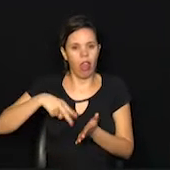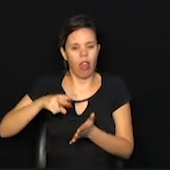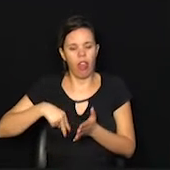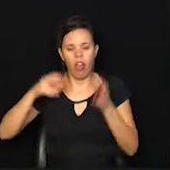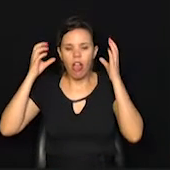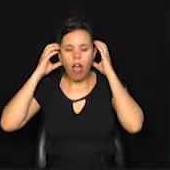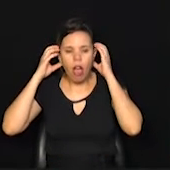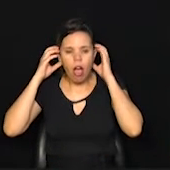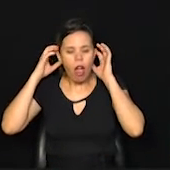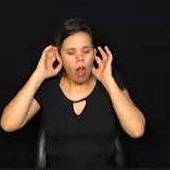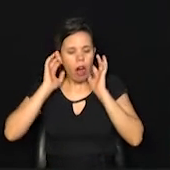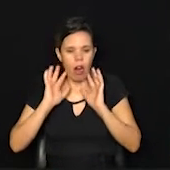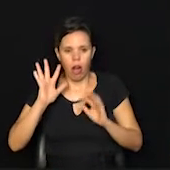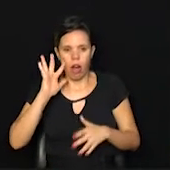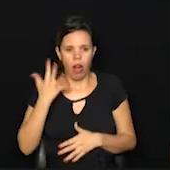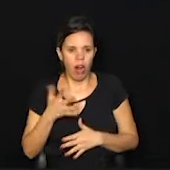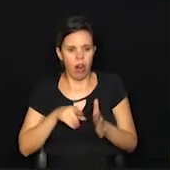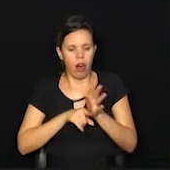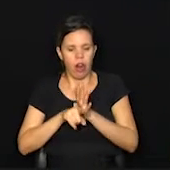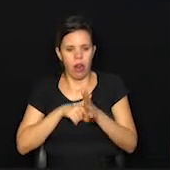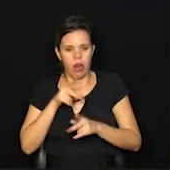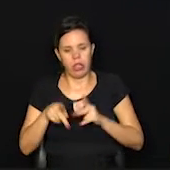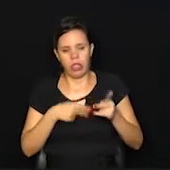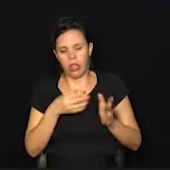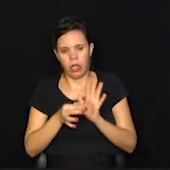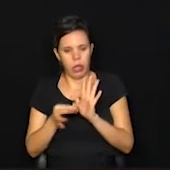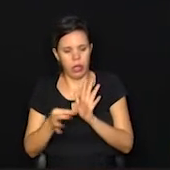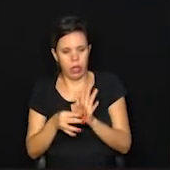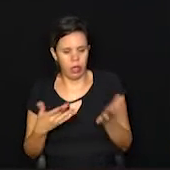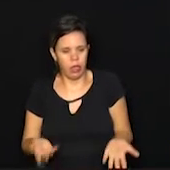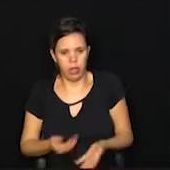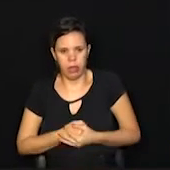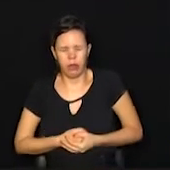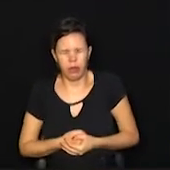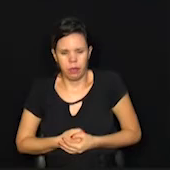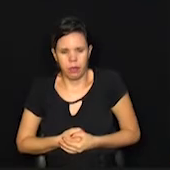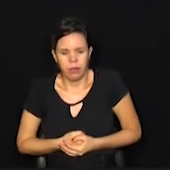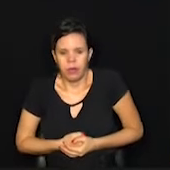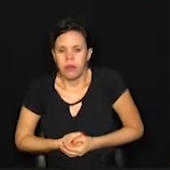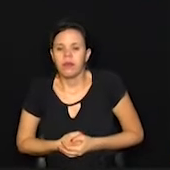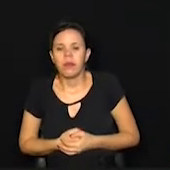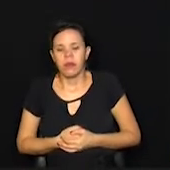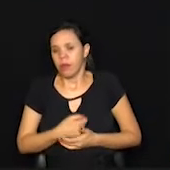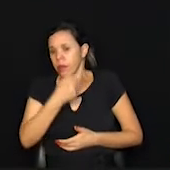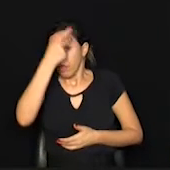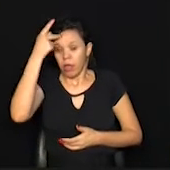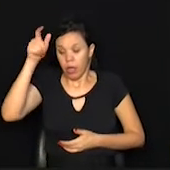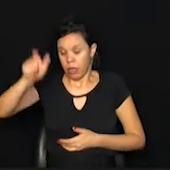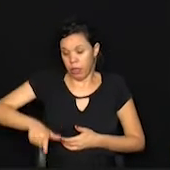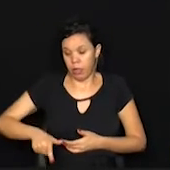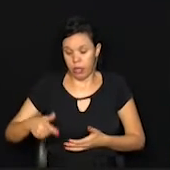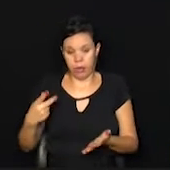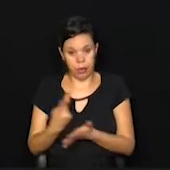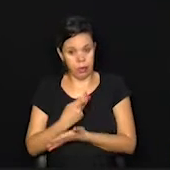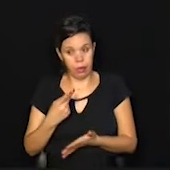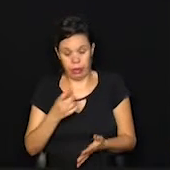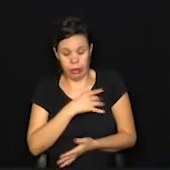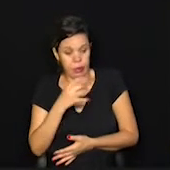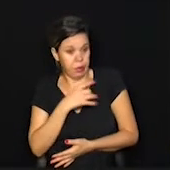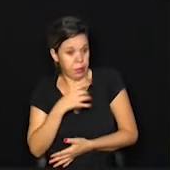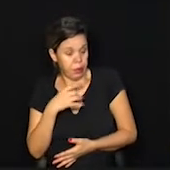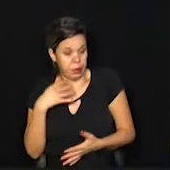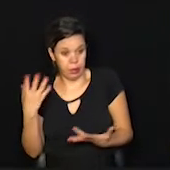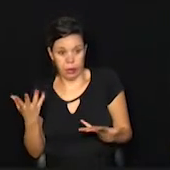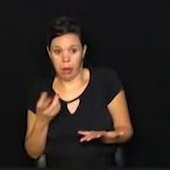numa rádio e é o resultado foi um levante popular que deixou os golpistas com medo porque